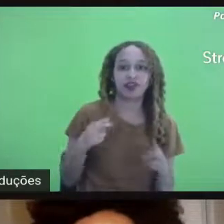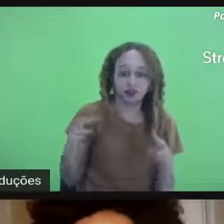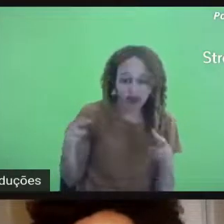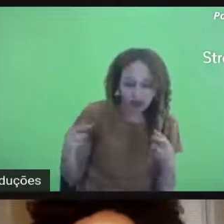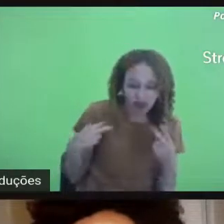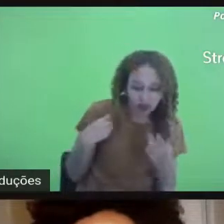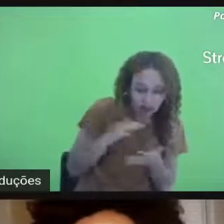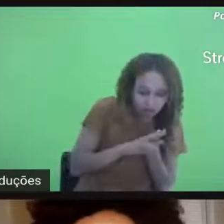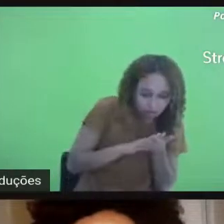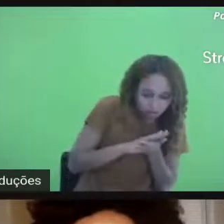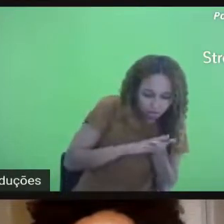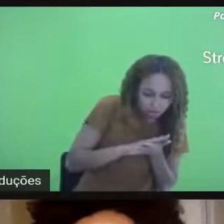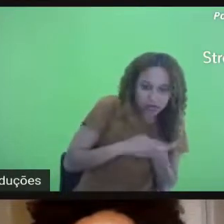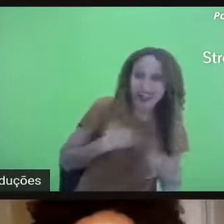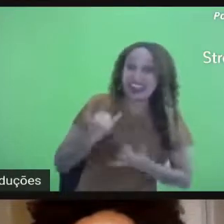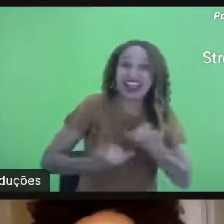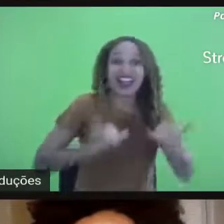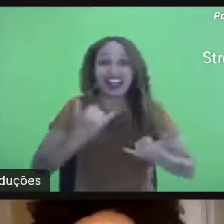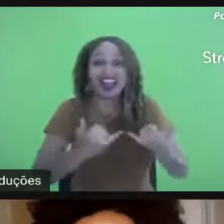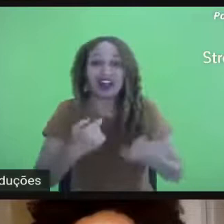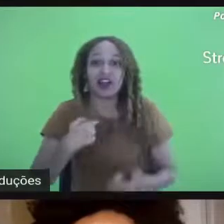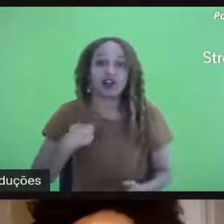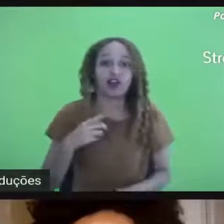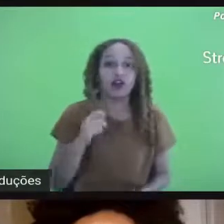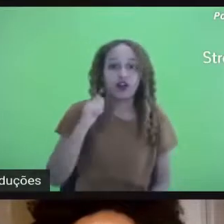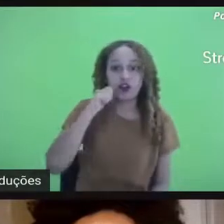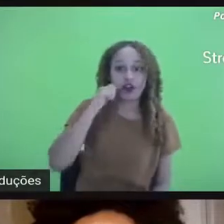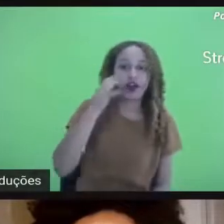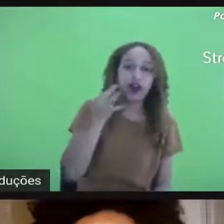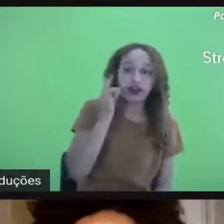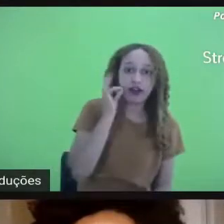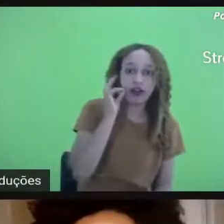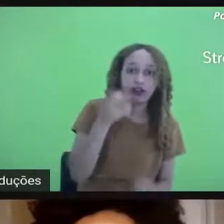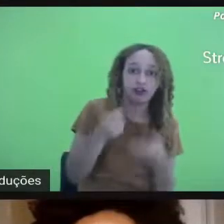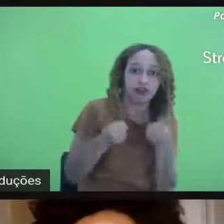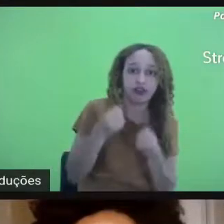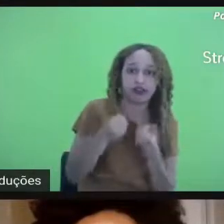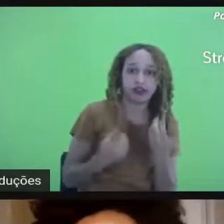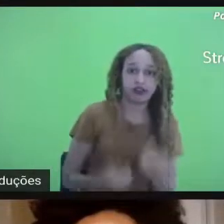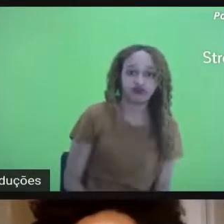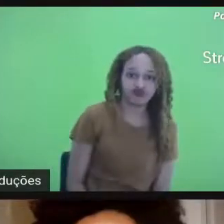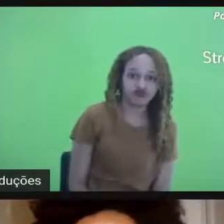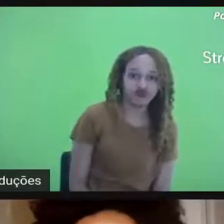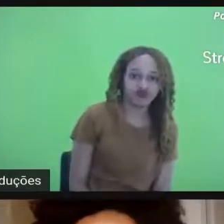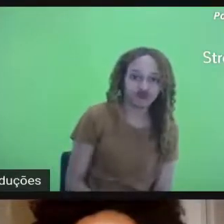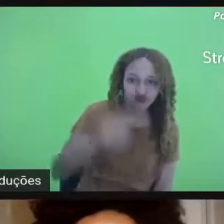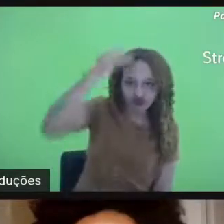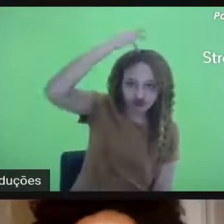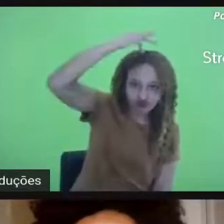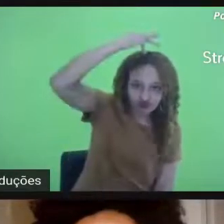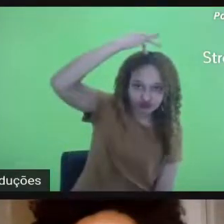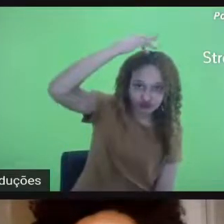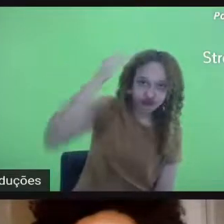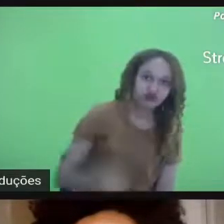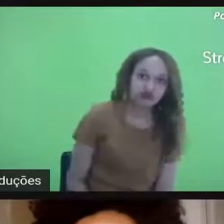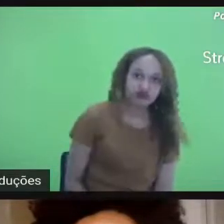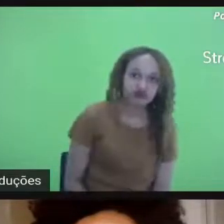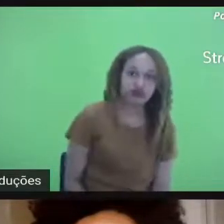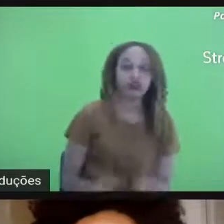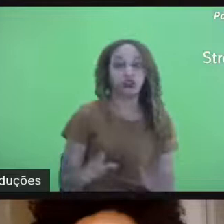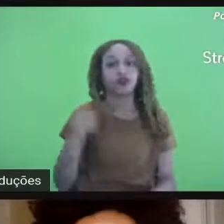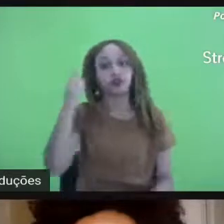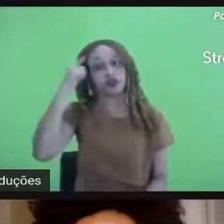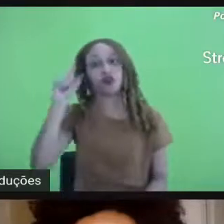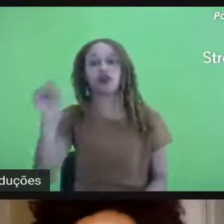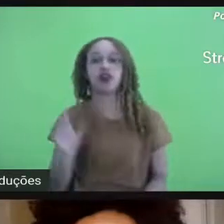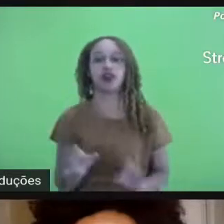tem acontecido com a luta... da luta da negritude. Então, a gente tem que começar a pensar em emancipação. A nossa luta agora é